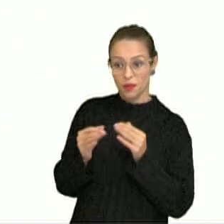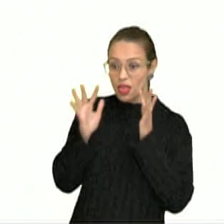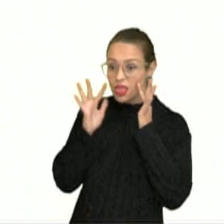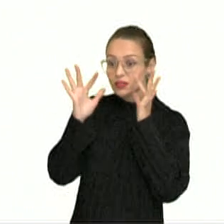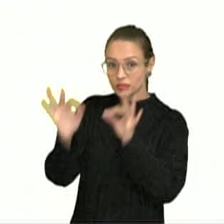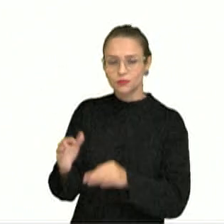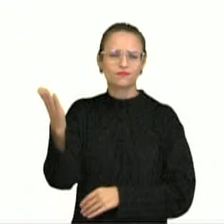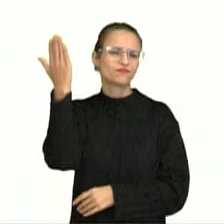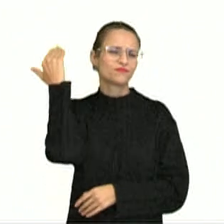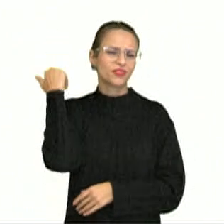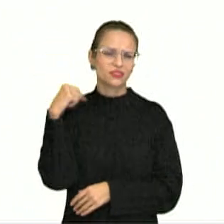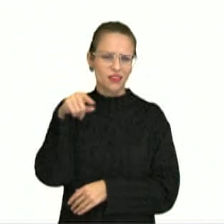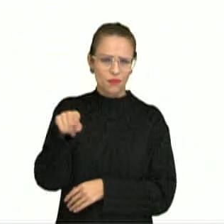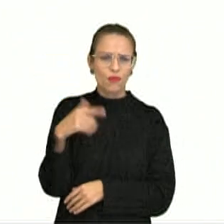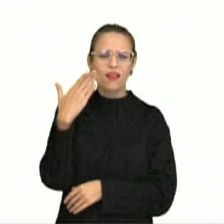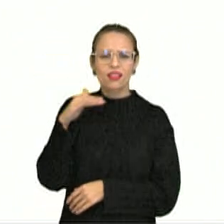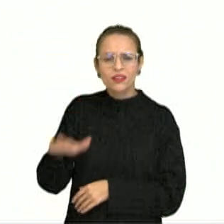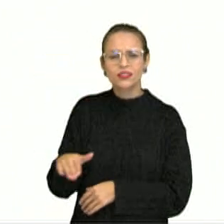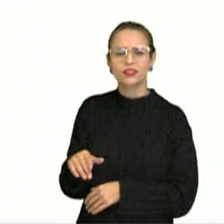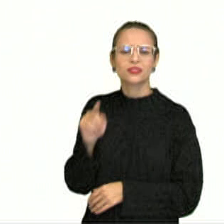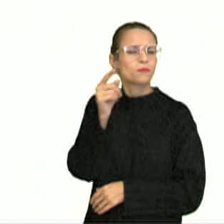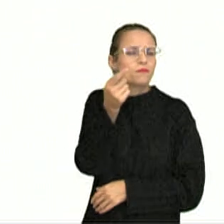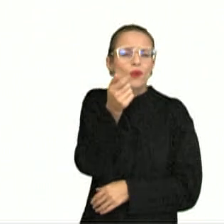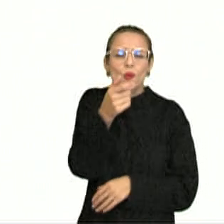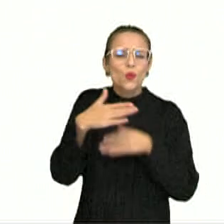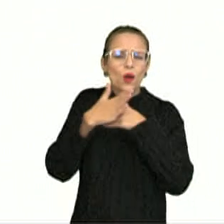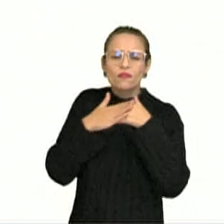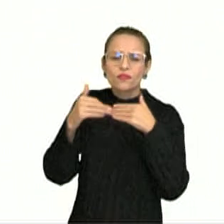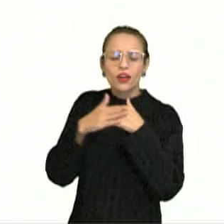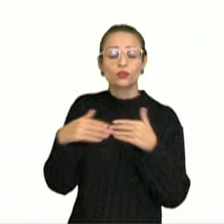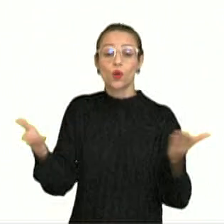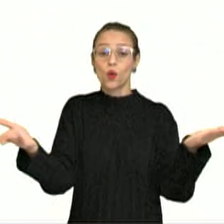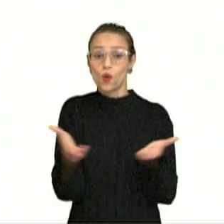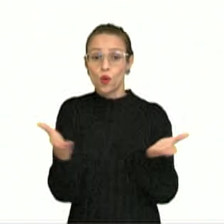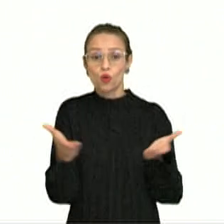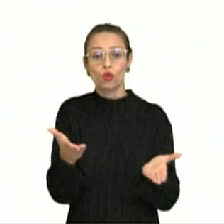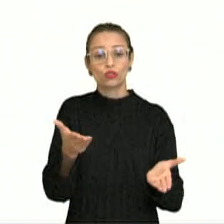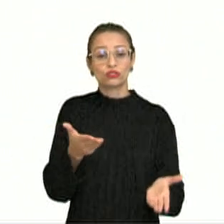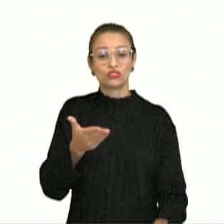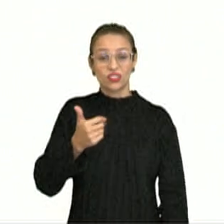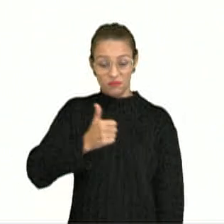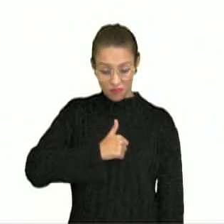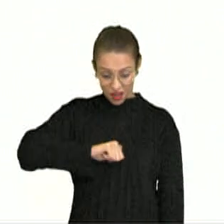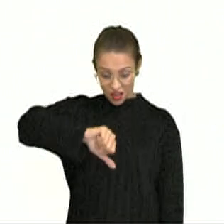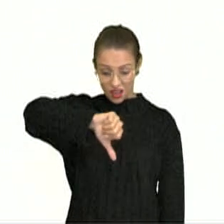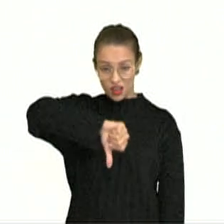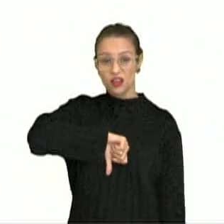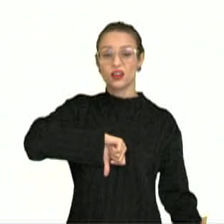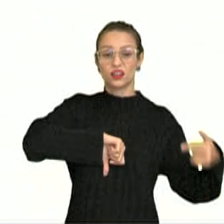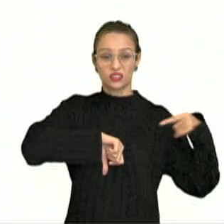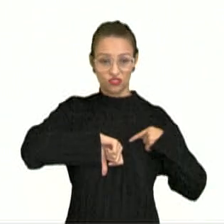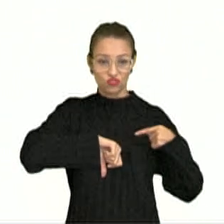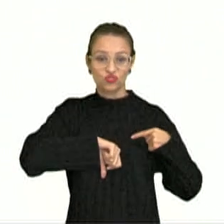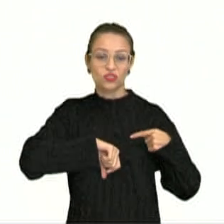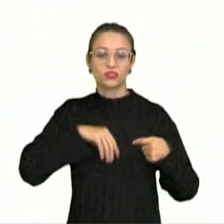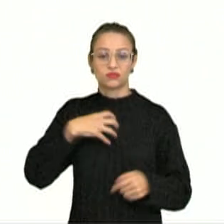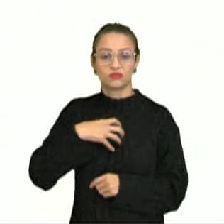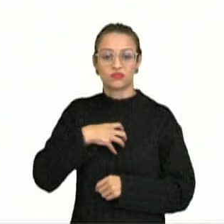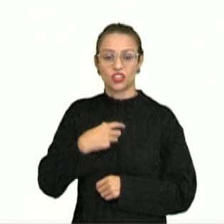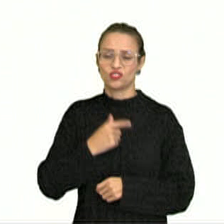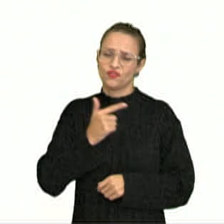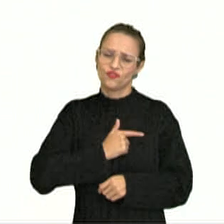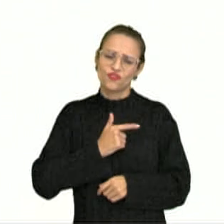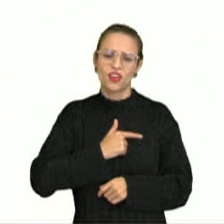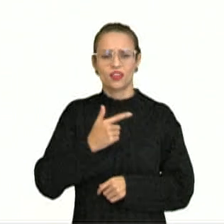na infância, elas tiveram pouco afeto. Atualmente, elas têm a autoestima delas muito baixa, então ela se acha pequena, se acha